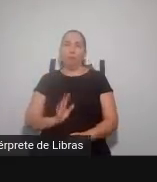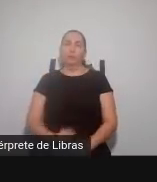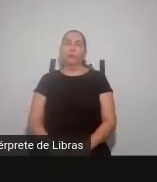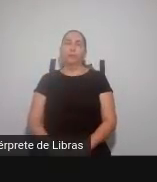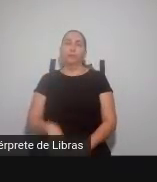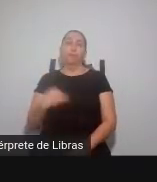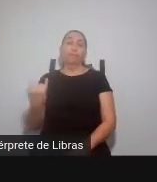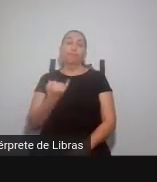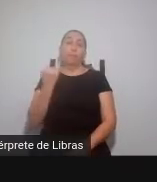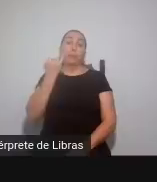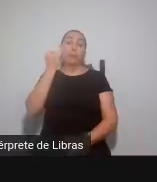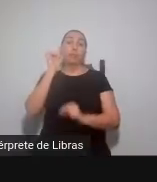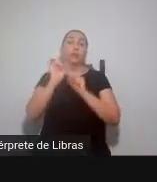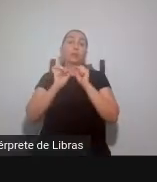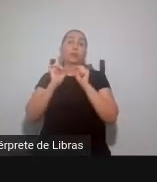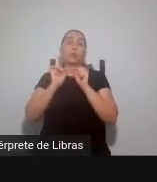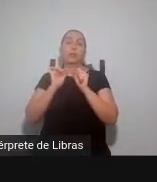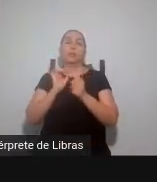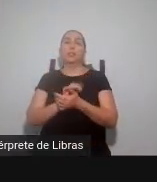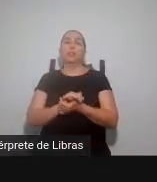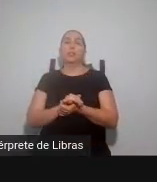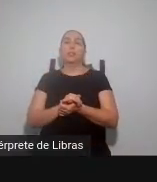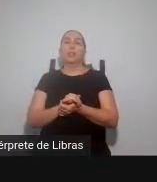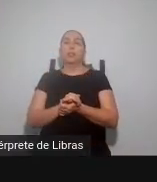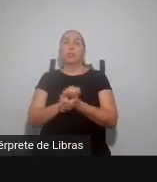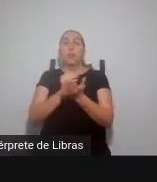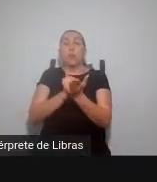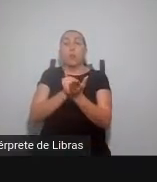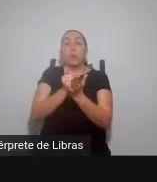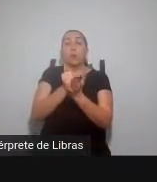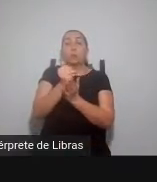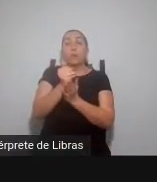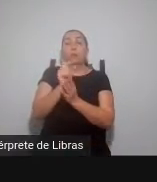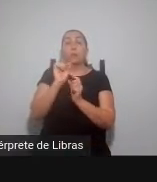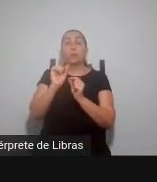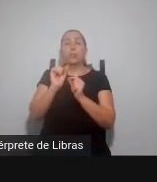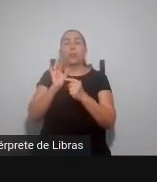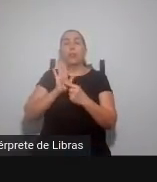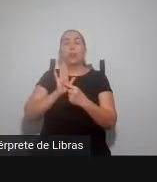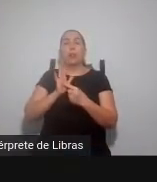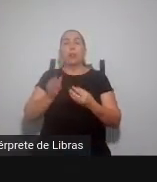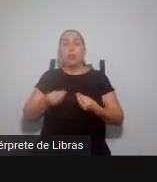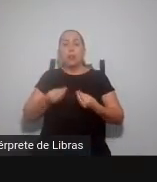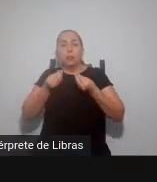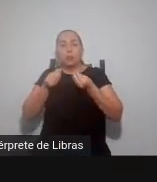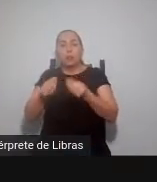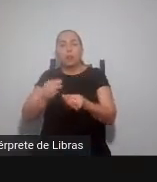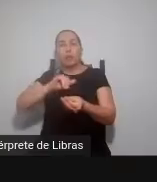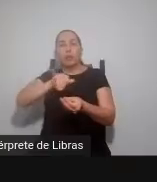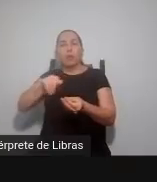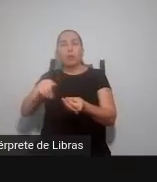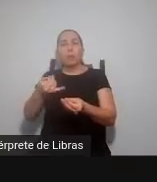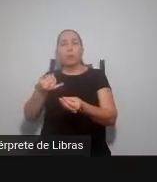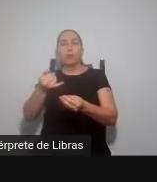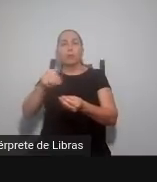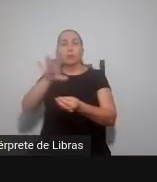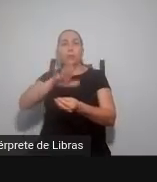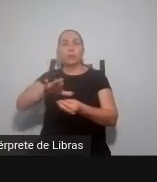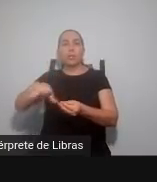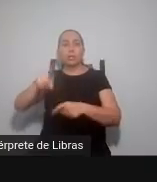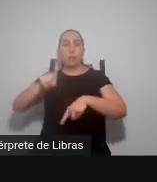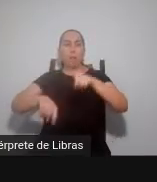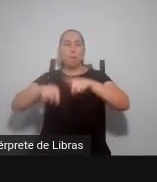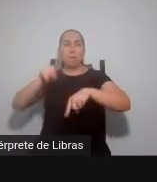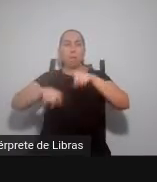importante que nós fizemos, e isso não foi no começo, foi oferecer para as crianças um material que desse apoio para as